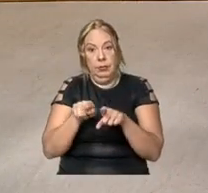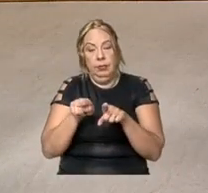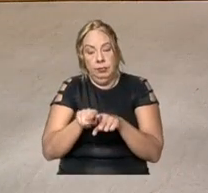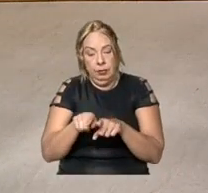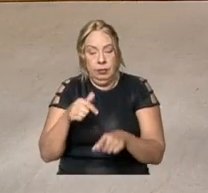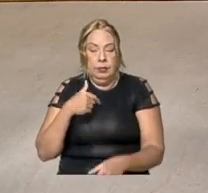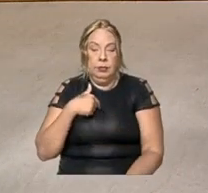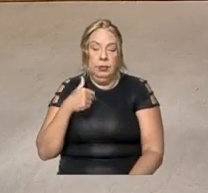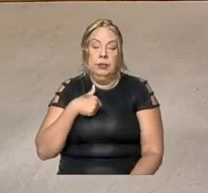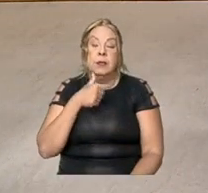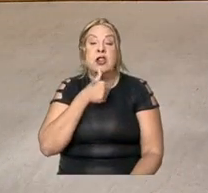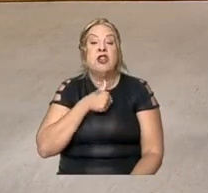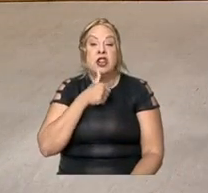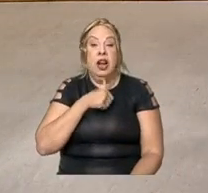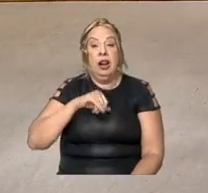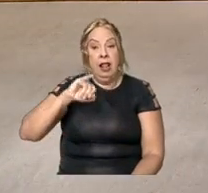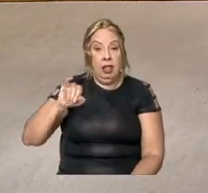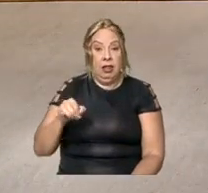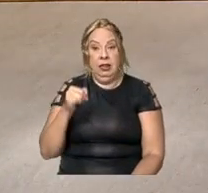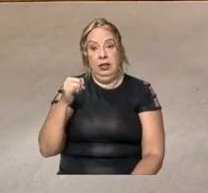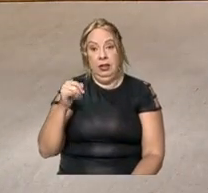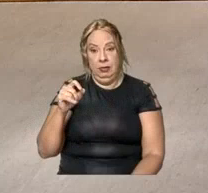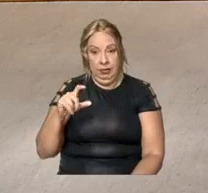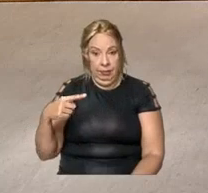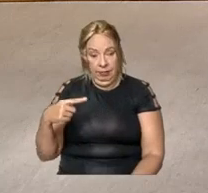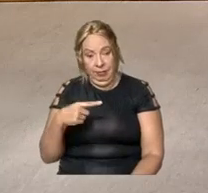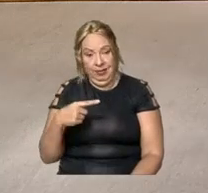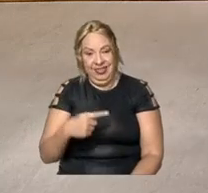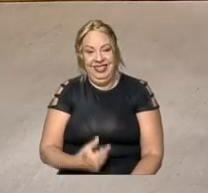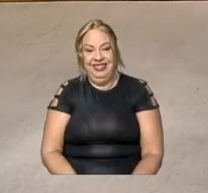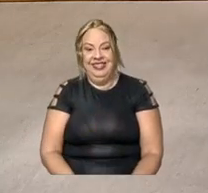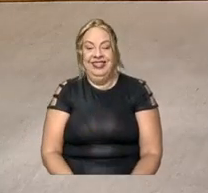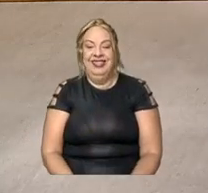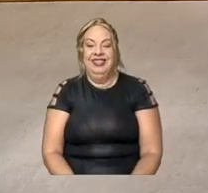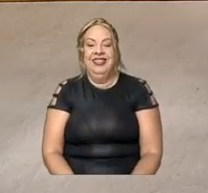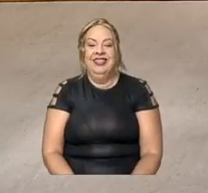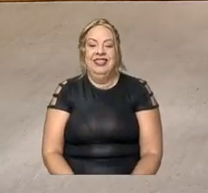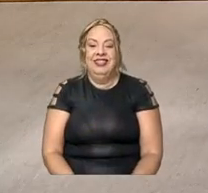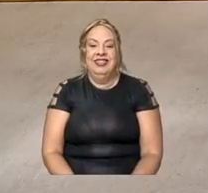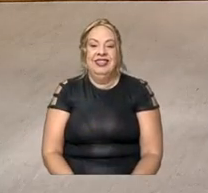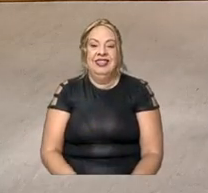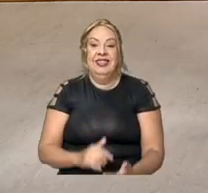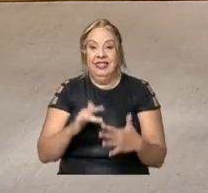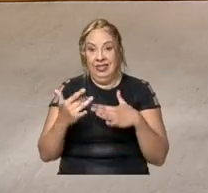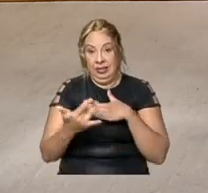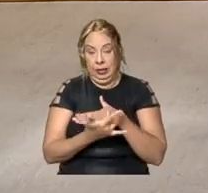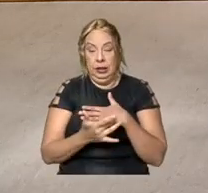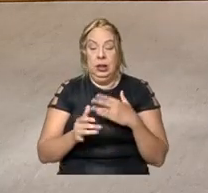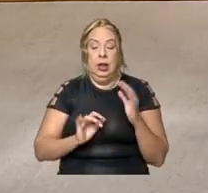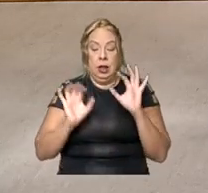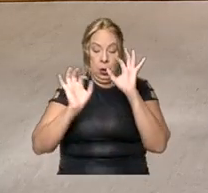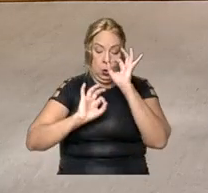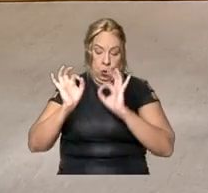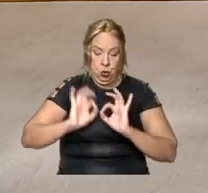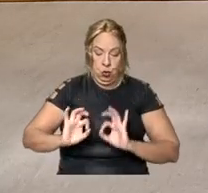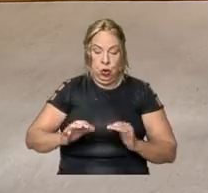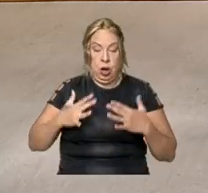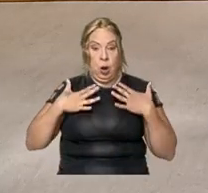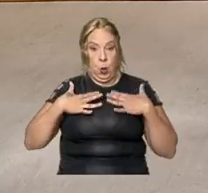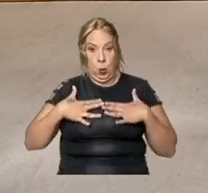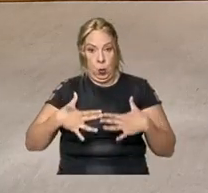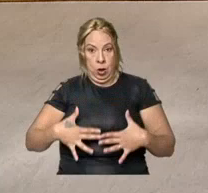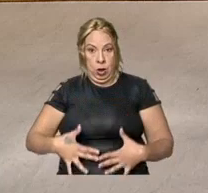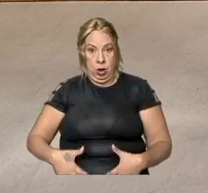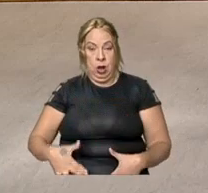gente. Jaqueline Cruz com dois L's. Para vocês que estão nos acompanhando. E o look da Jaque também tem assinatura aí